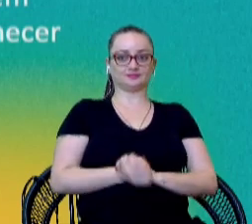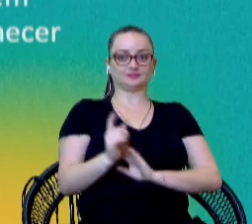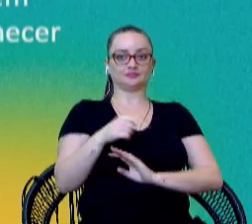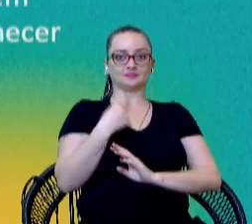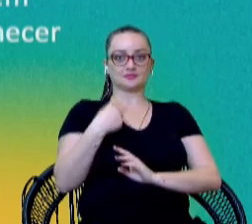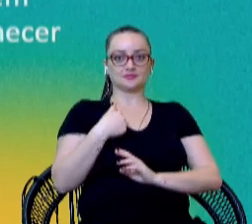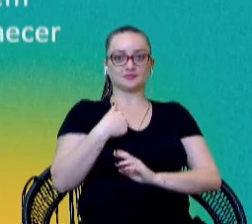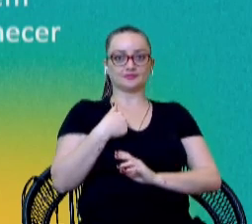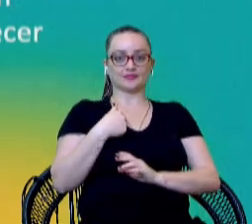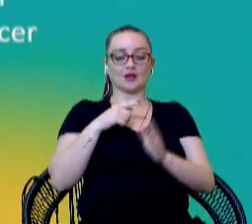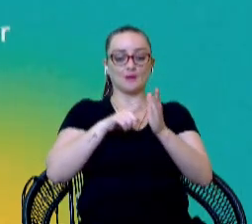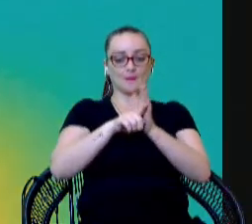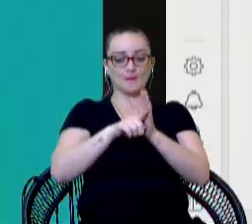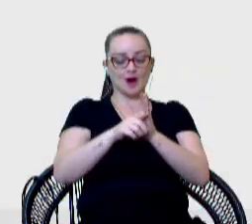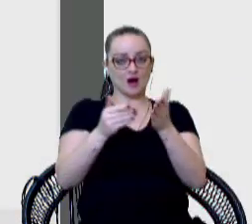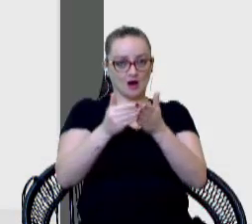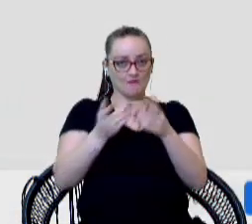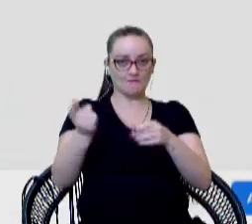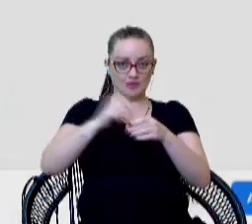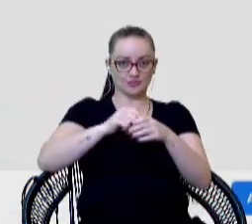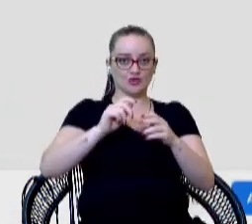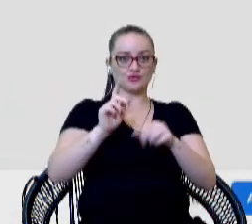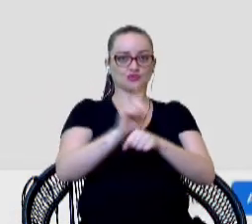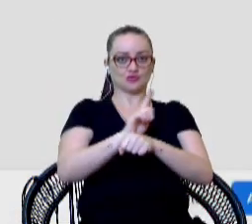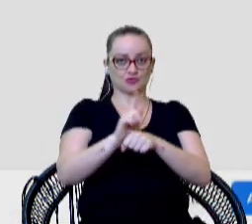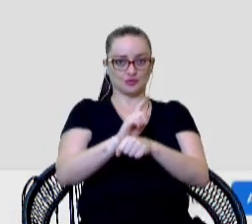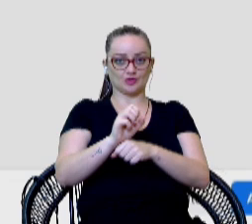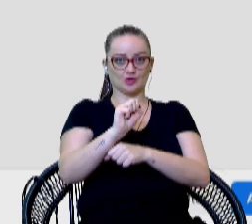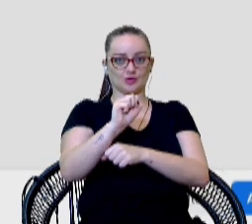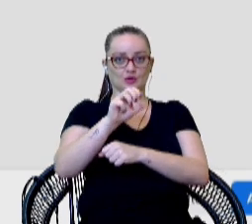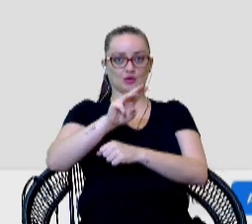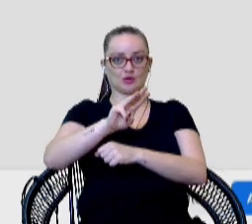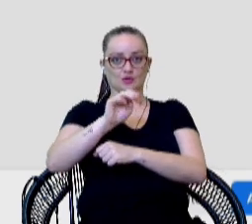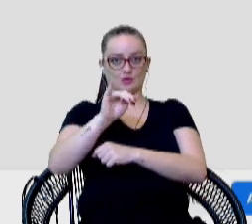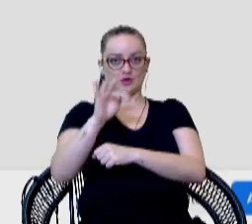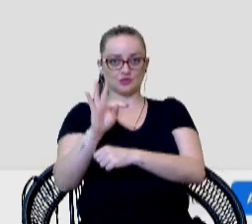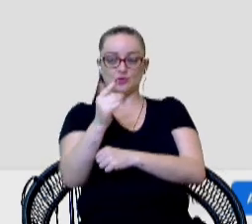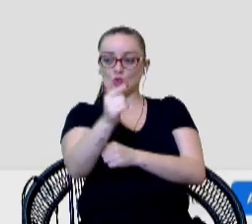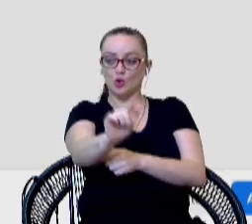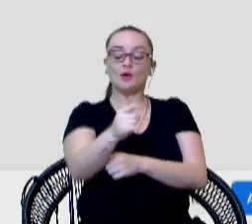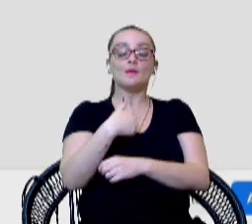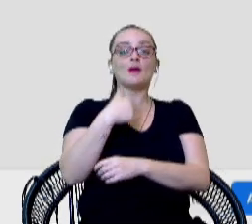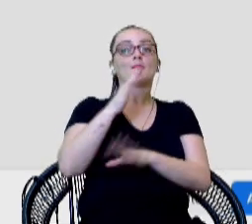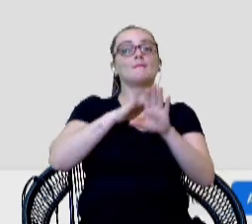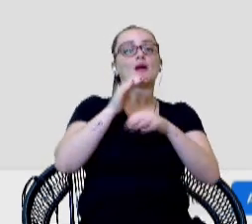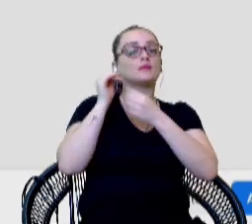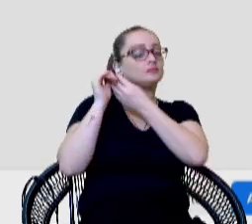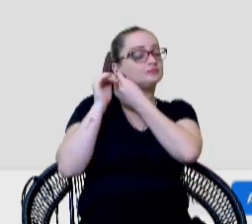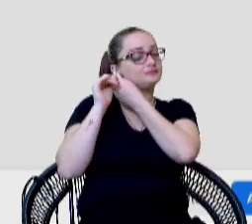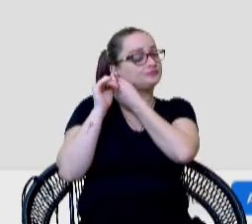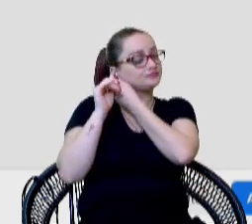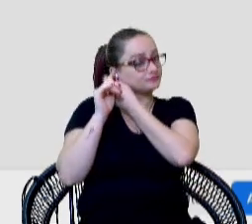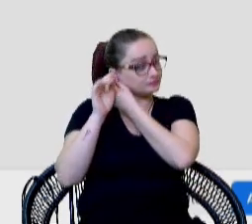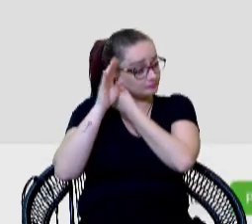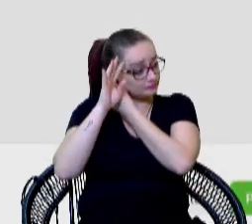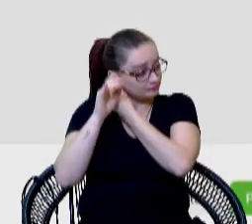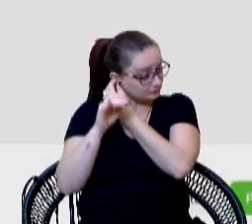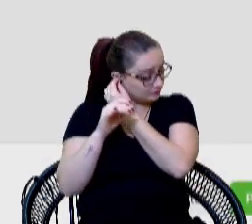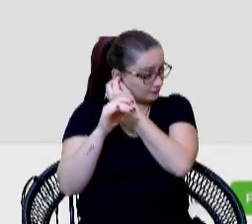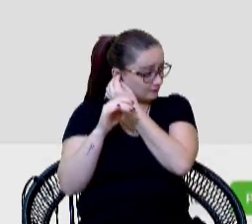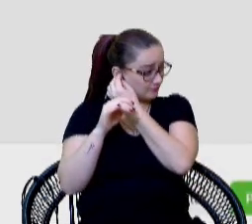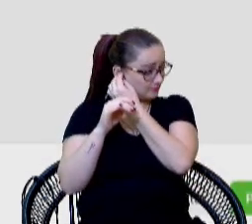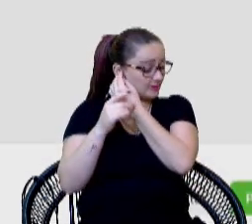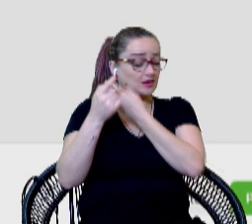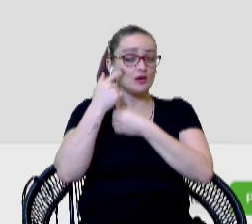navegar agora, voltando no gerenciador, switch outro. Então, vamos supor que a gente passou pelo nível de gerenciador de anúncios, e a gente vai